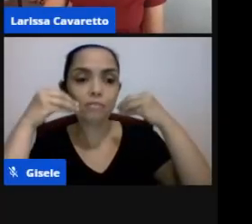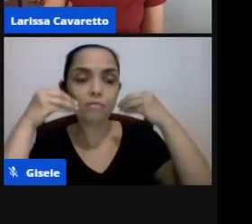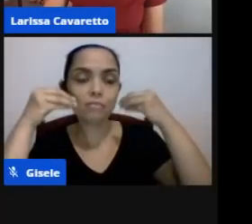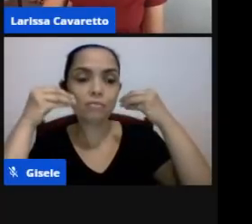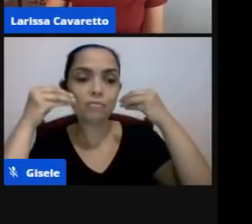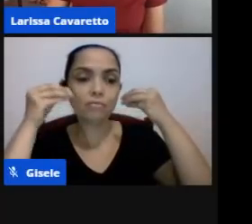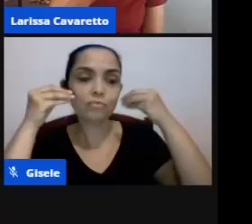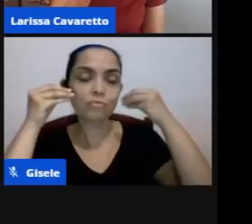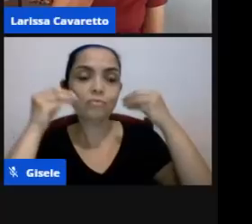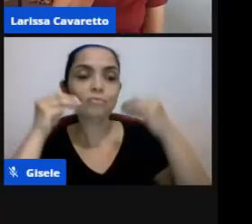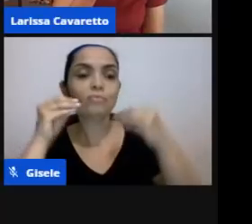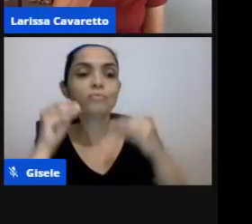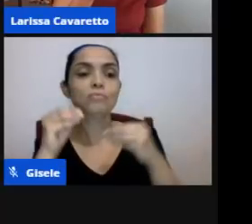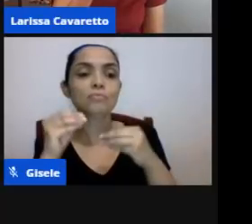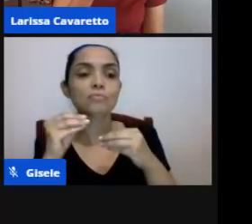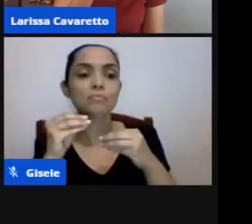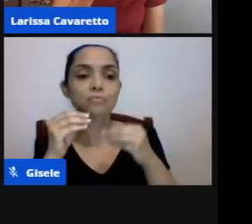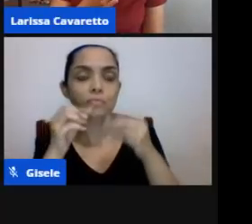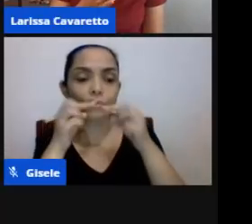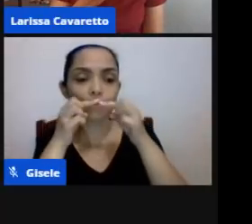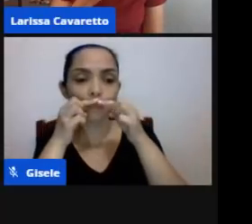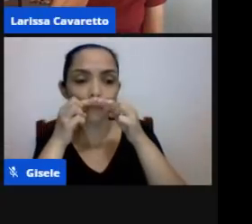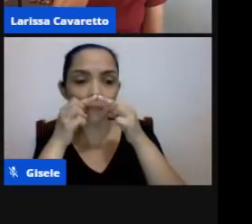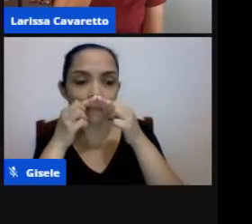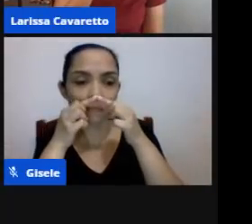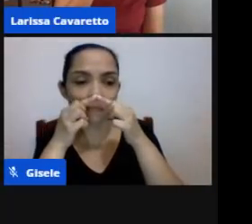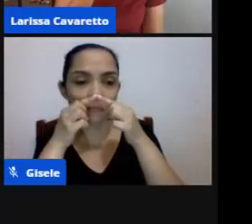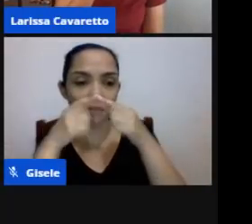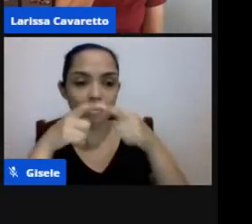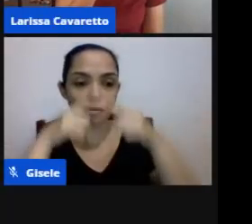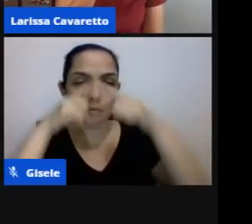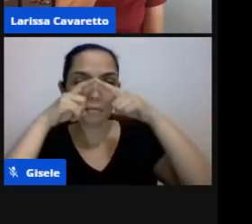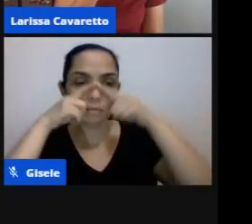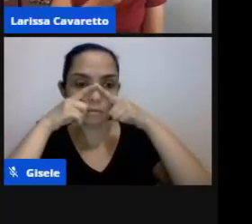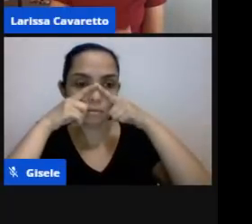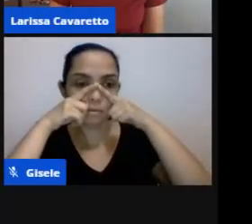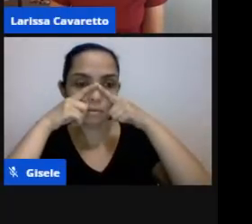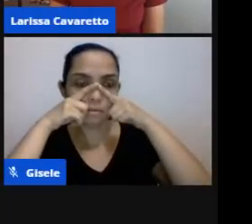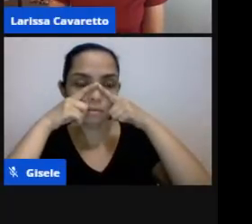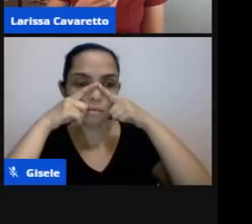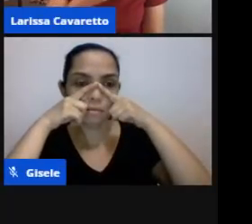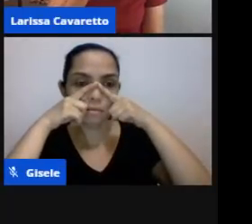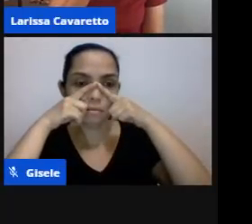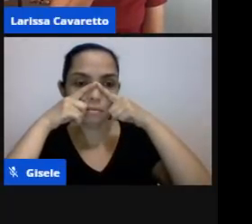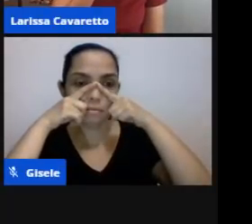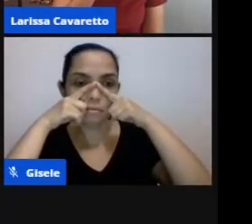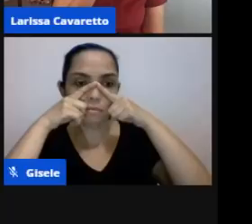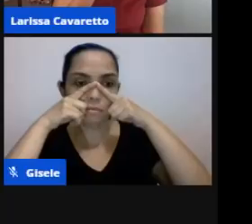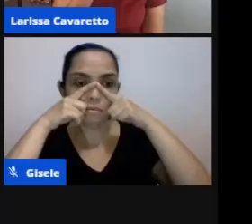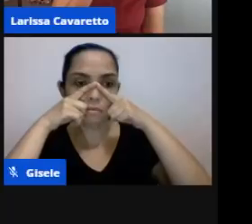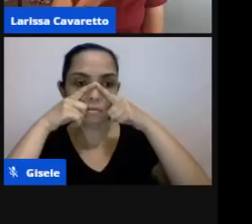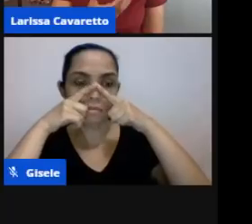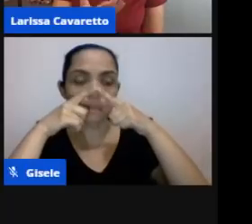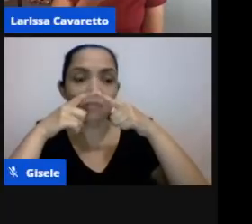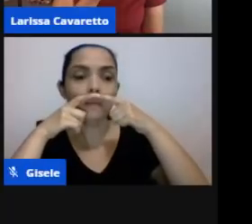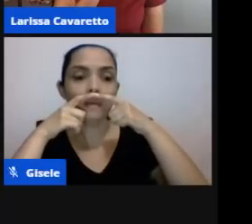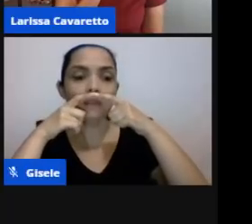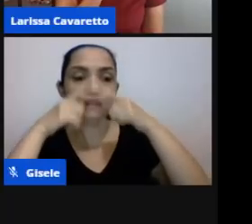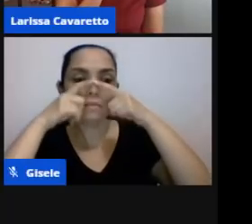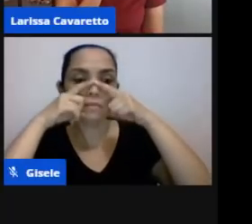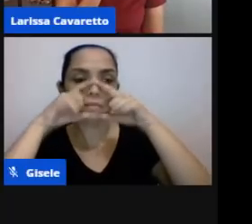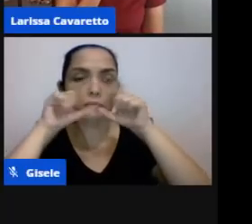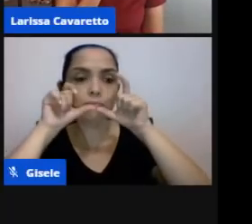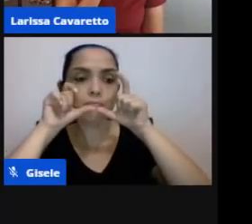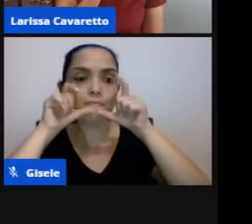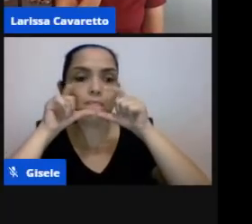vez. Ela não deve estar cobrindo só a pontinha do nariz, ela tem que estar cobrindo o nariz aqui para cima. Não pode deixar o queixo de fora, porque também